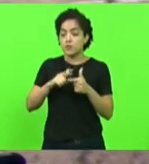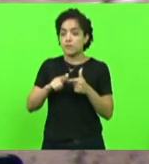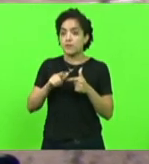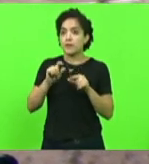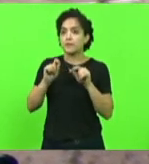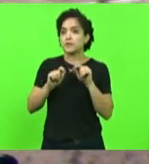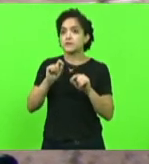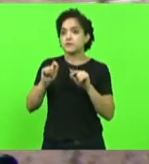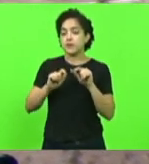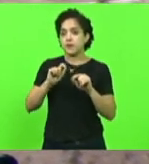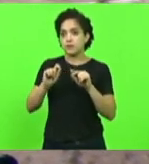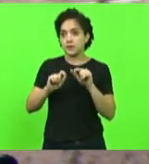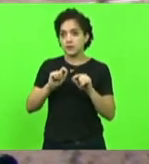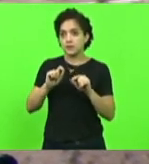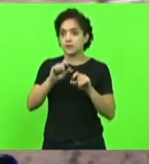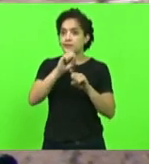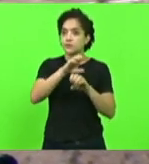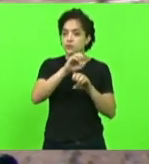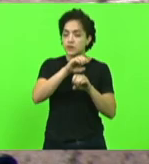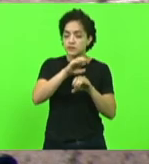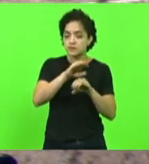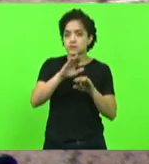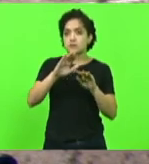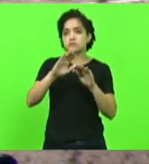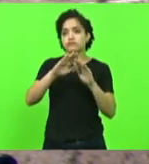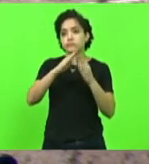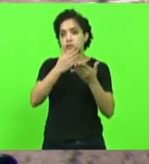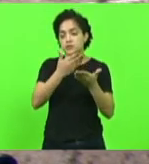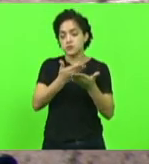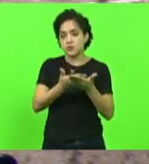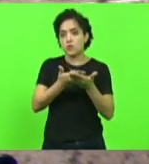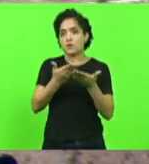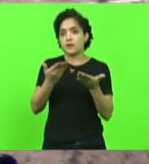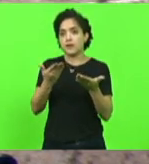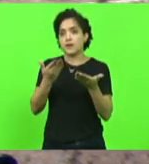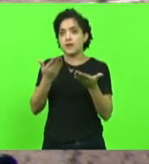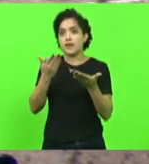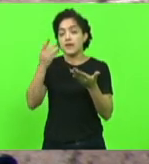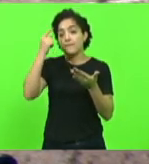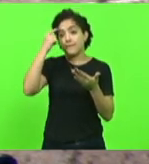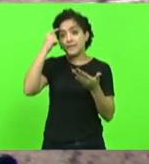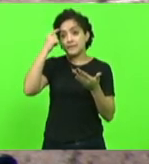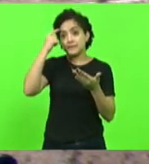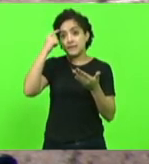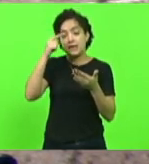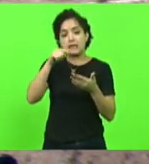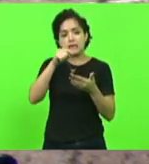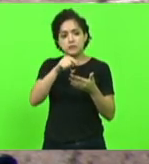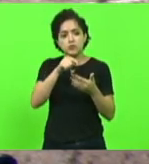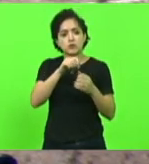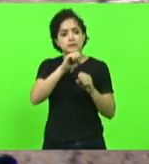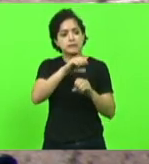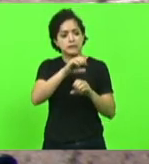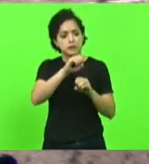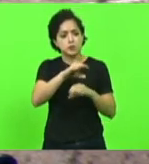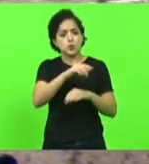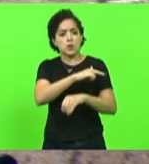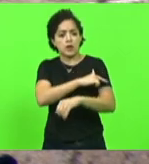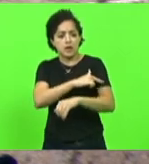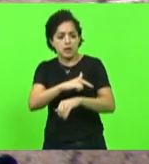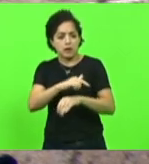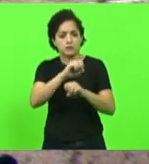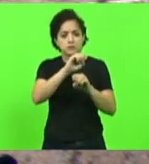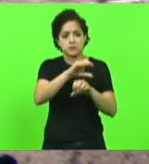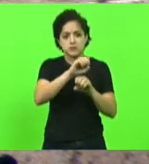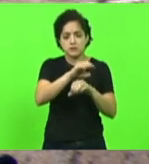da nossa educação, da nossa escola, é exatamente achar que a escola tem que educar as crianças. A escola